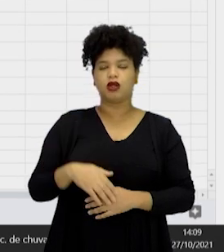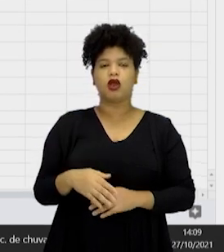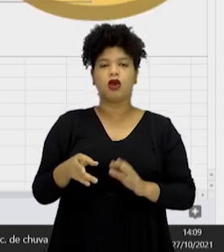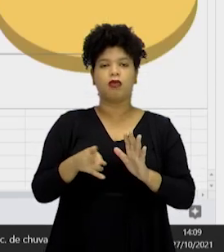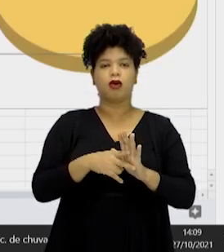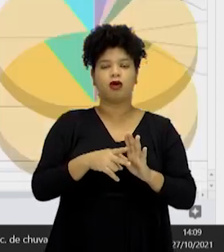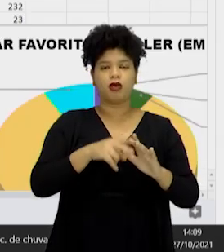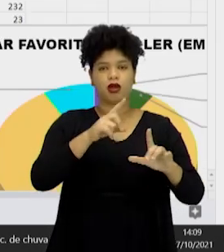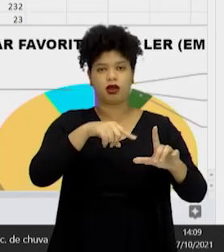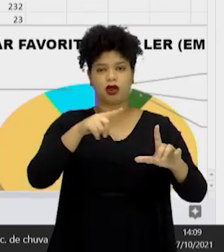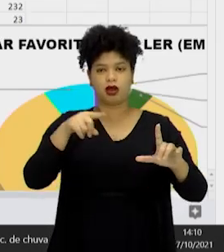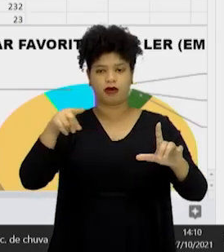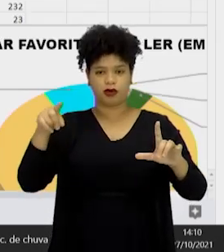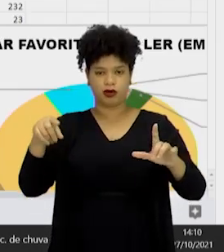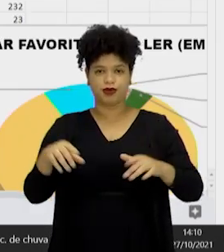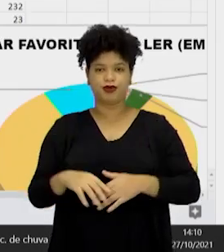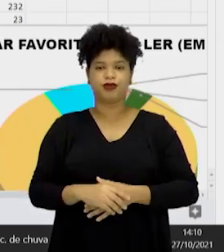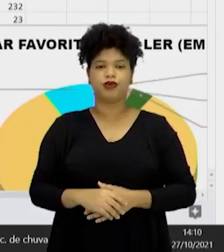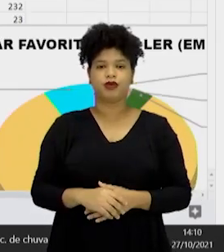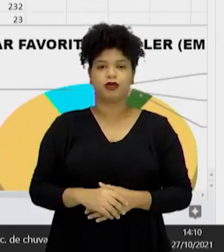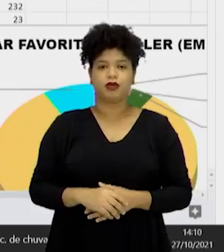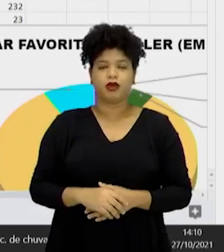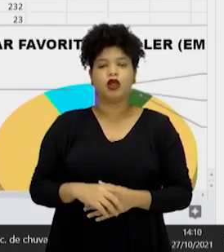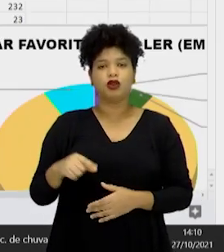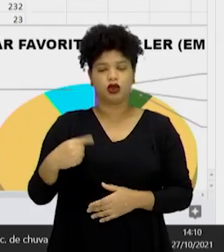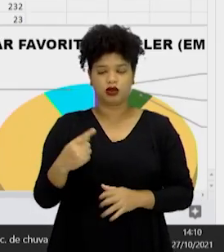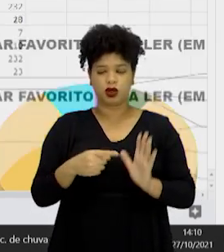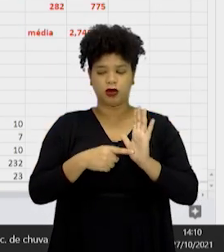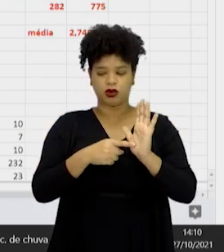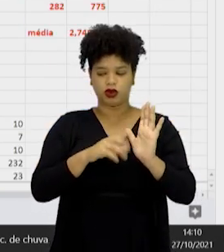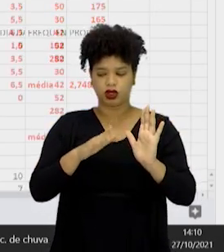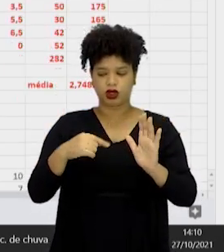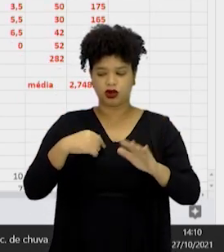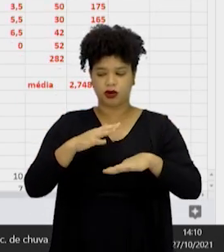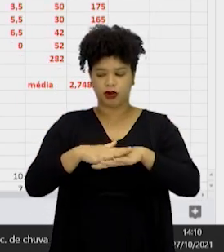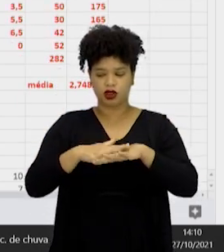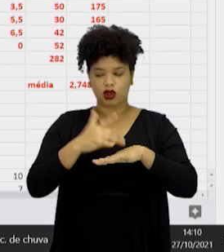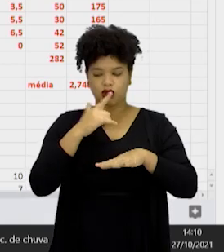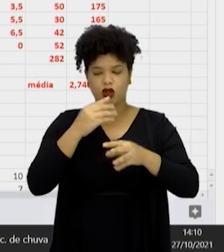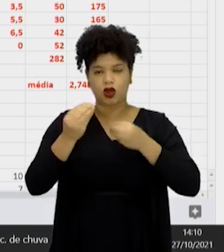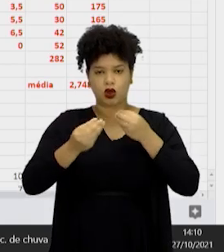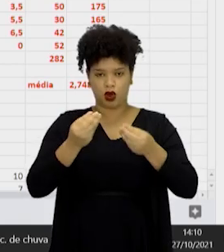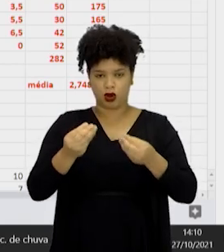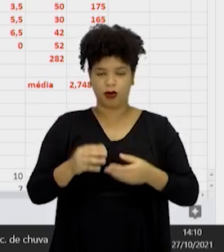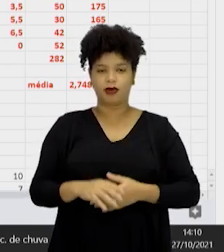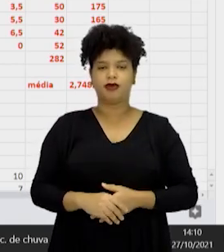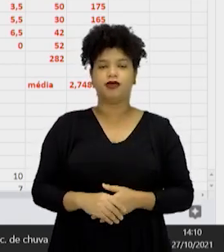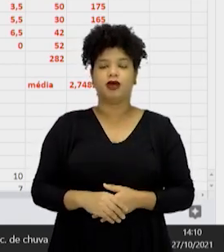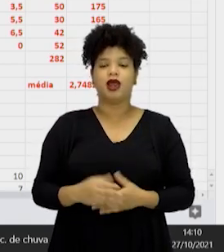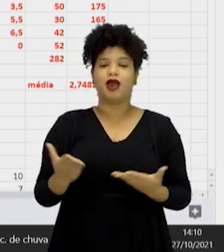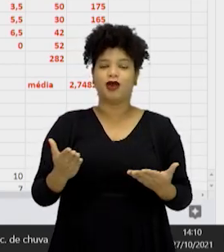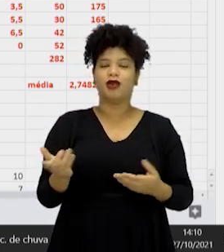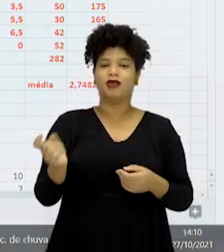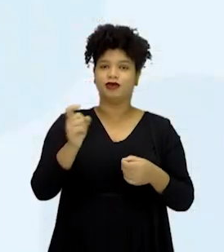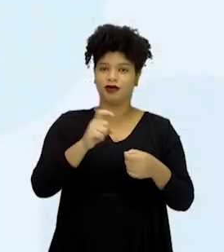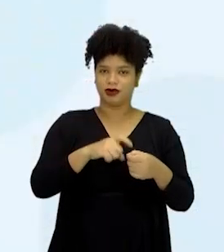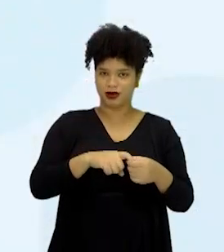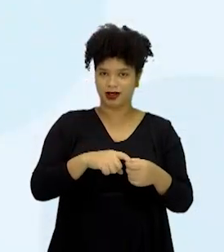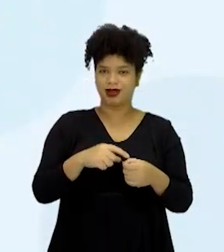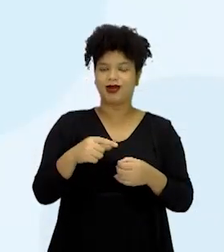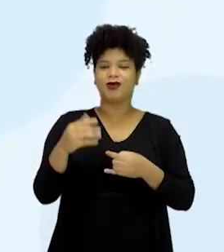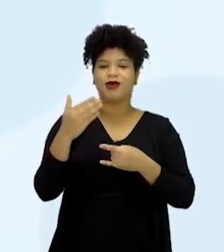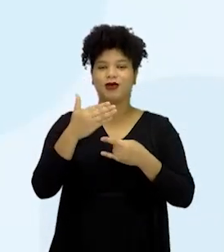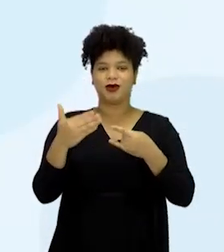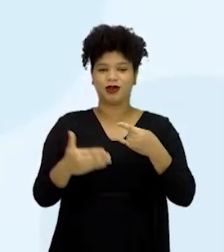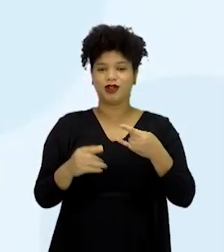gráficos. Então, agora que nós já mostramos como que nós fizemos esses gráficos, eu quero pedir que volte lá para os PowerPoints para a